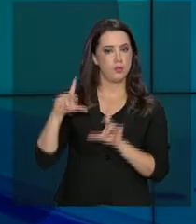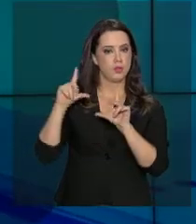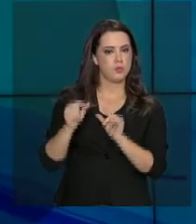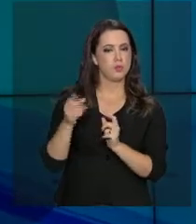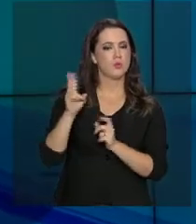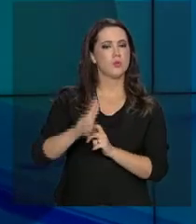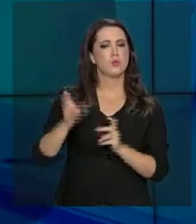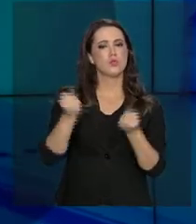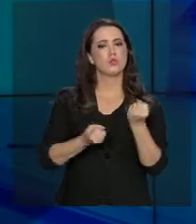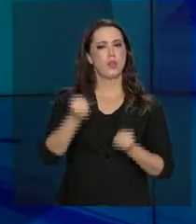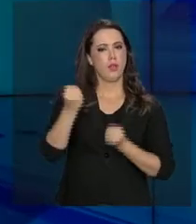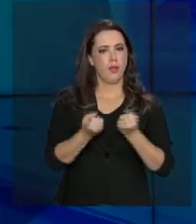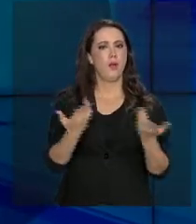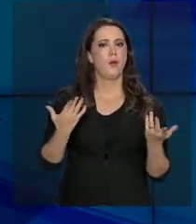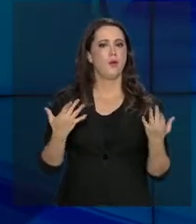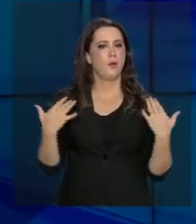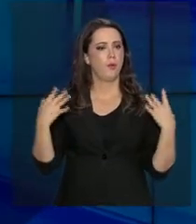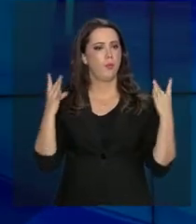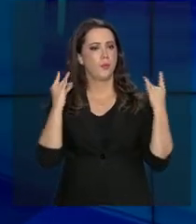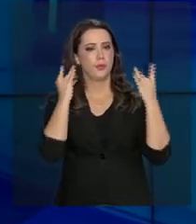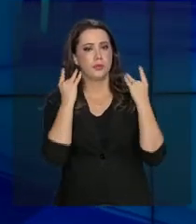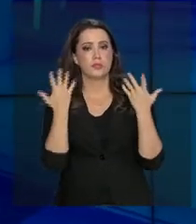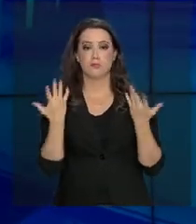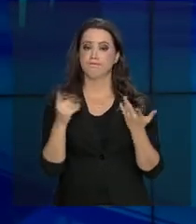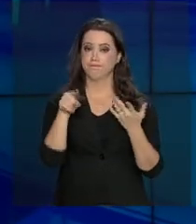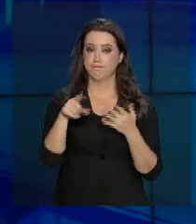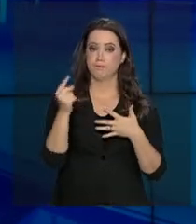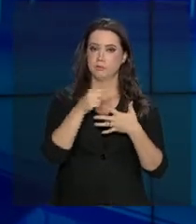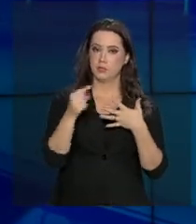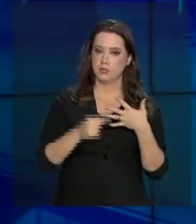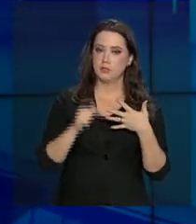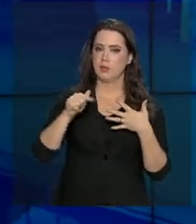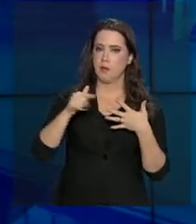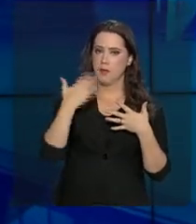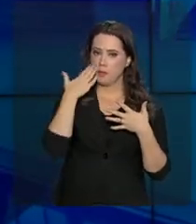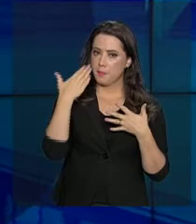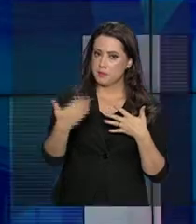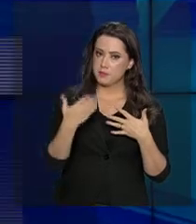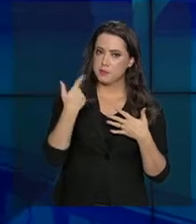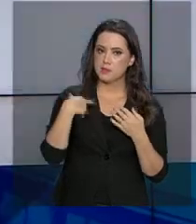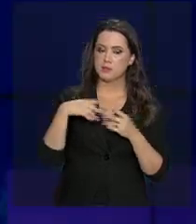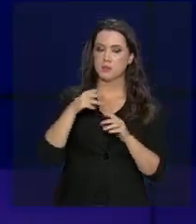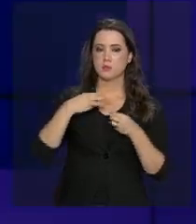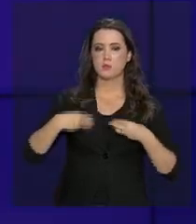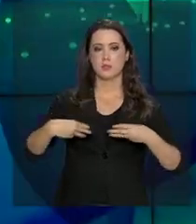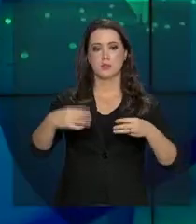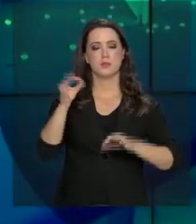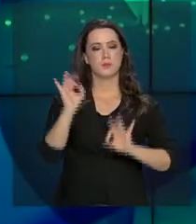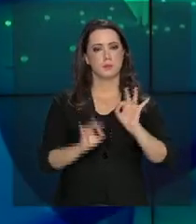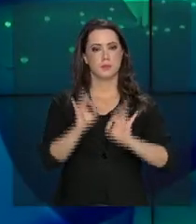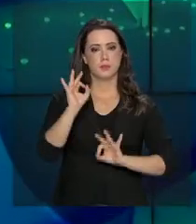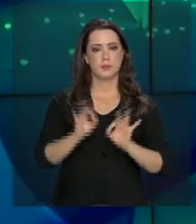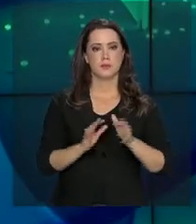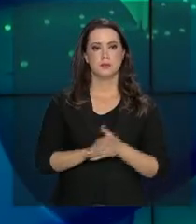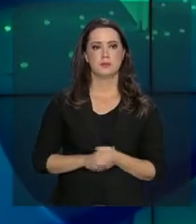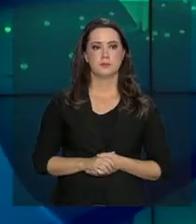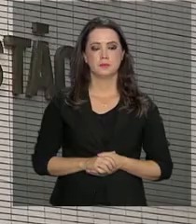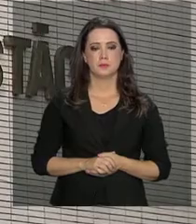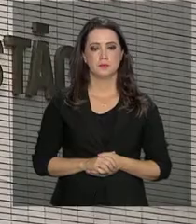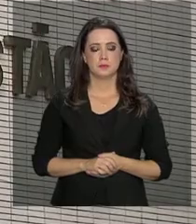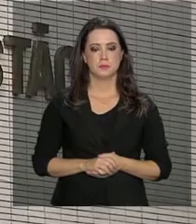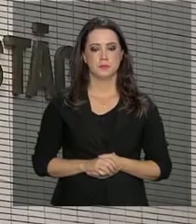de carros oficiais essa e outras medidas foram apresentadas em um balanço pelo ministério do planejamento